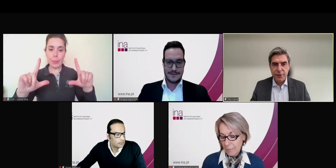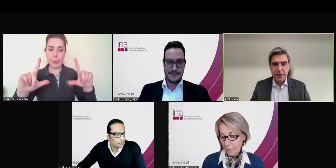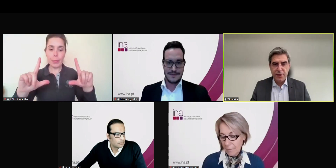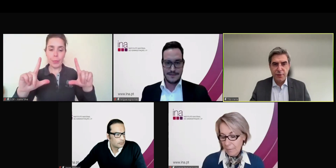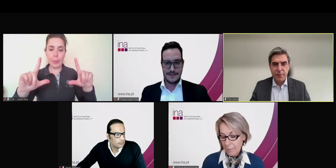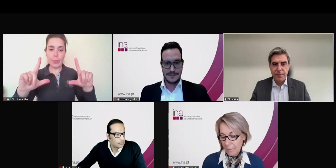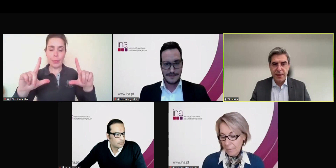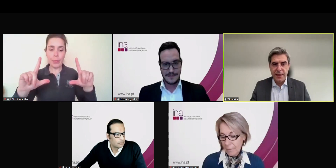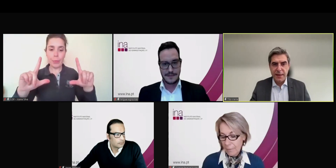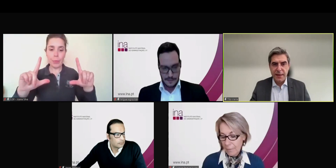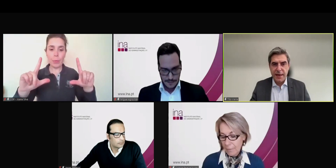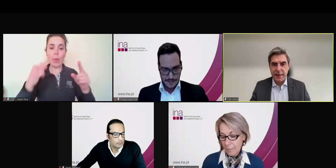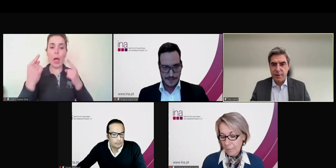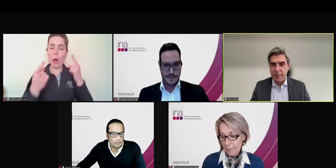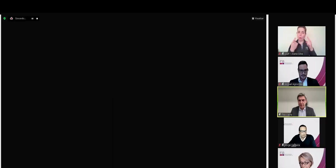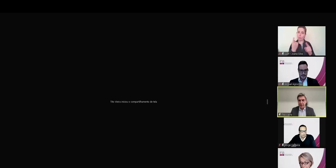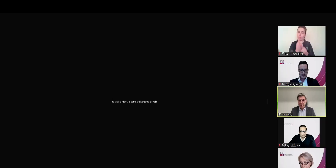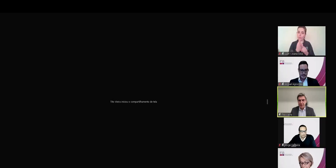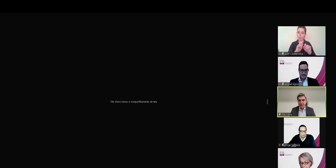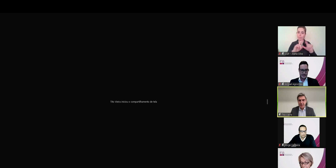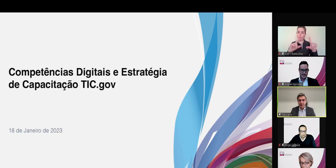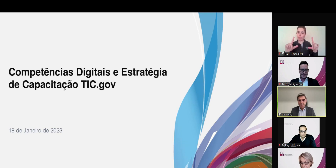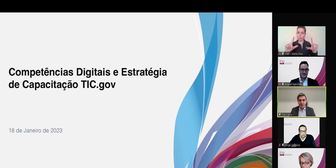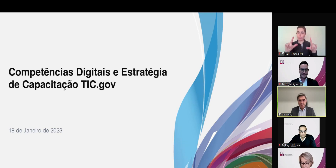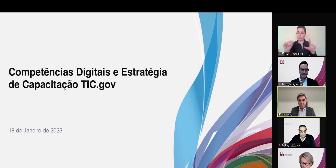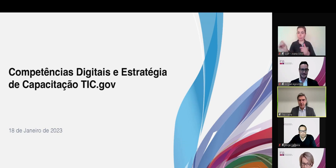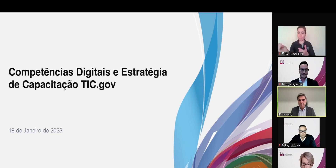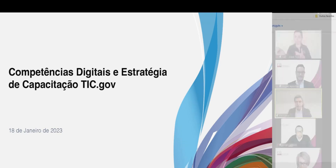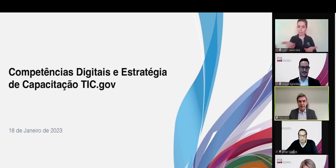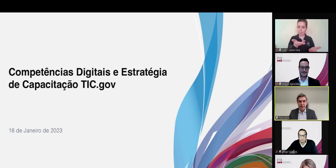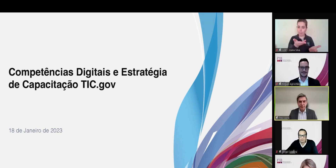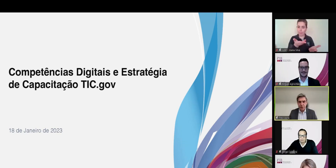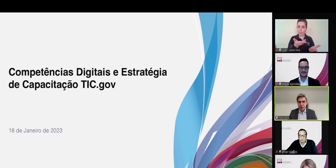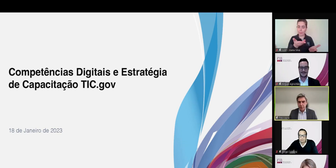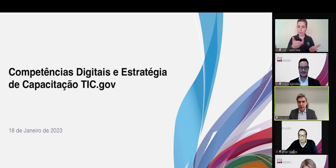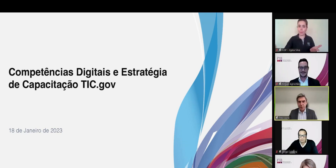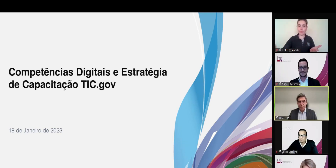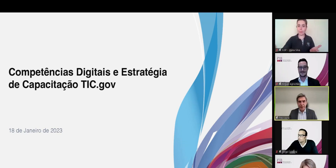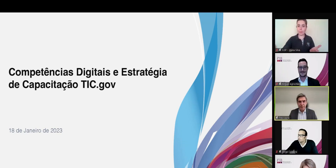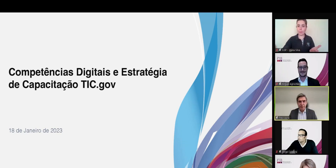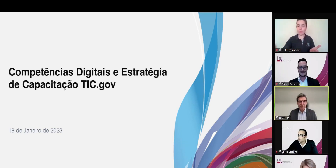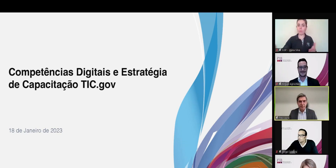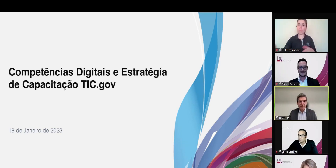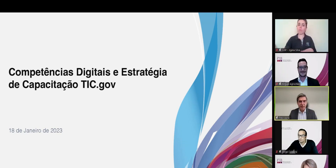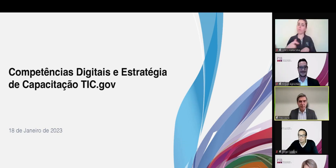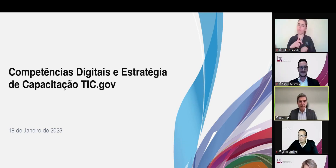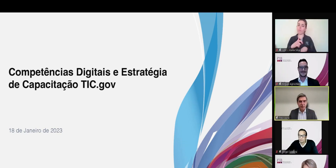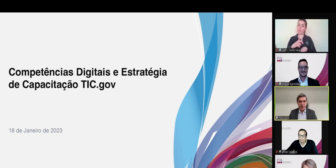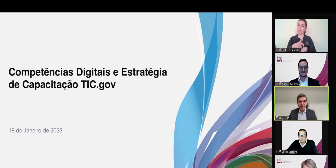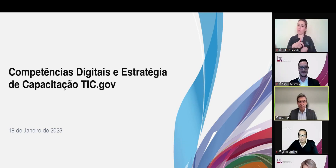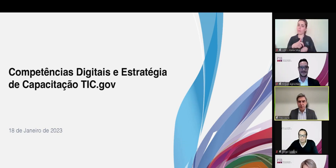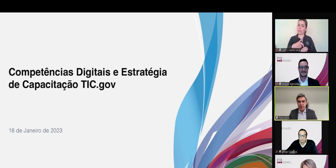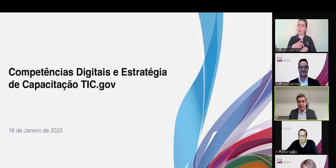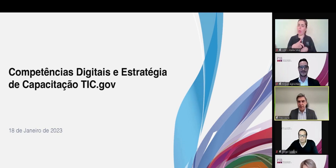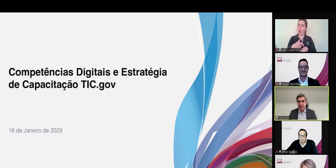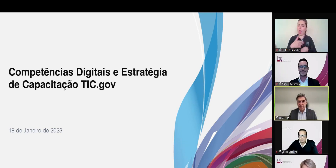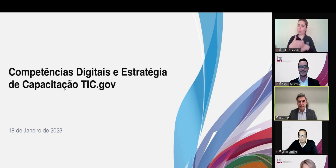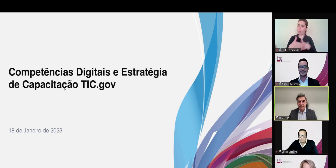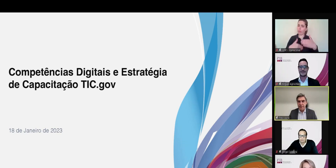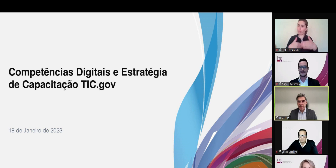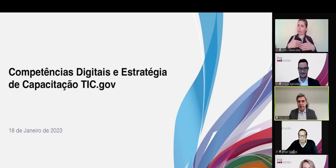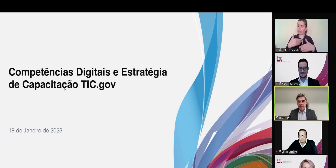digital e, portanto, eu partilharia aqui uma breve apresentação, sem vos roubar muito tempo, mas apenas para ajudar a conduzir